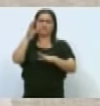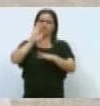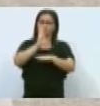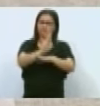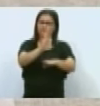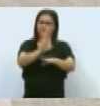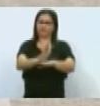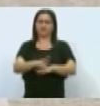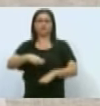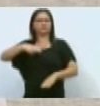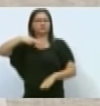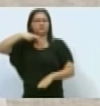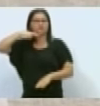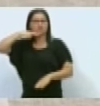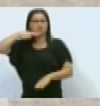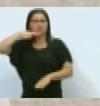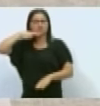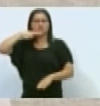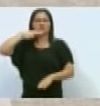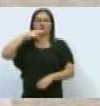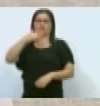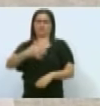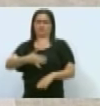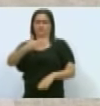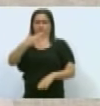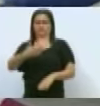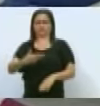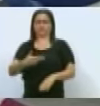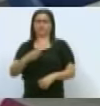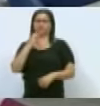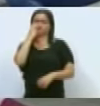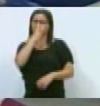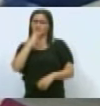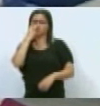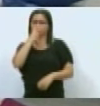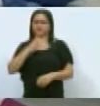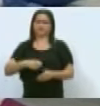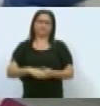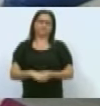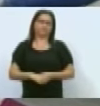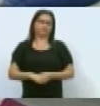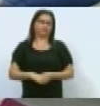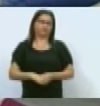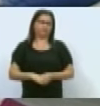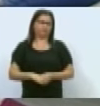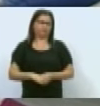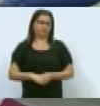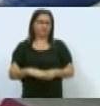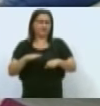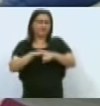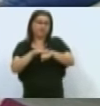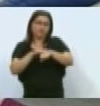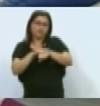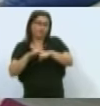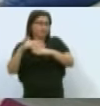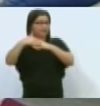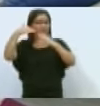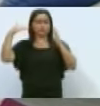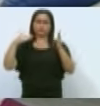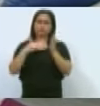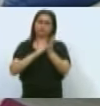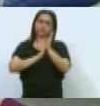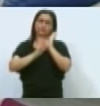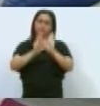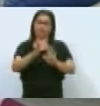bastante, porque e o FM também, né? Na oralidade. Tá, vamos caminhando. Muito bem. Olha, eu queria conversar com vocês o programa todo, mas eu sei que vocês